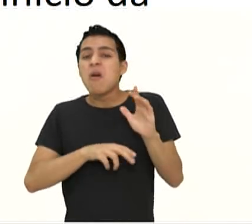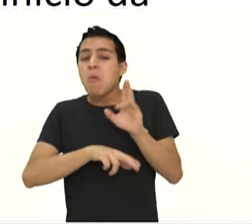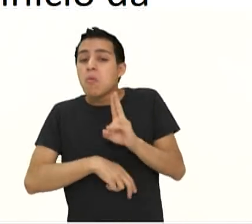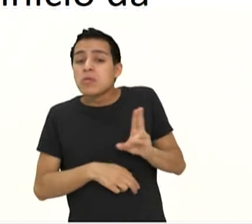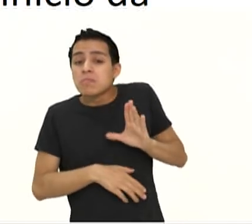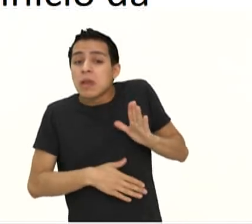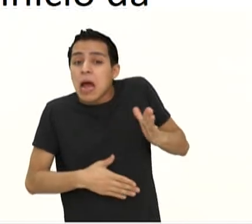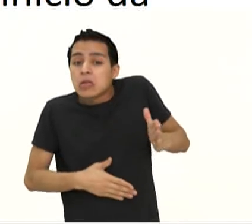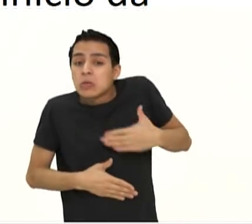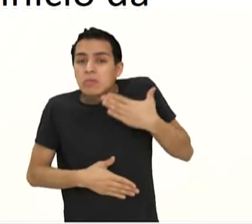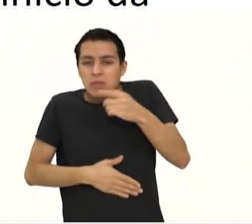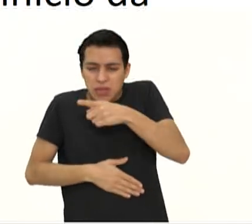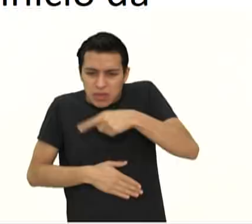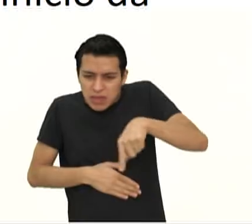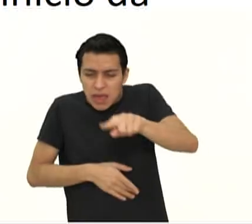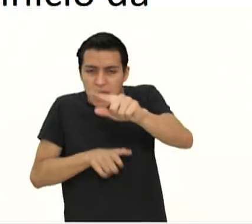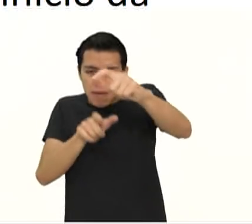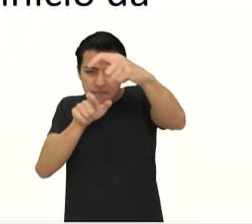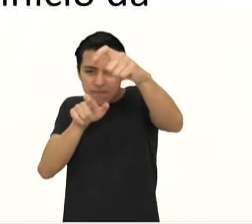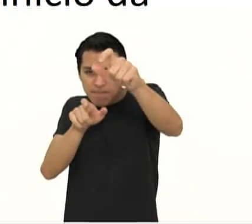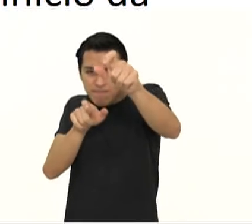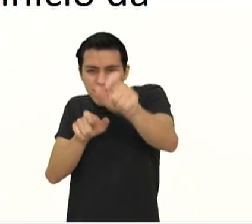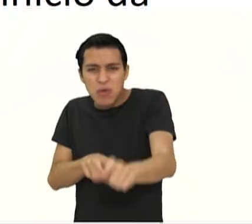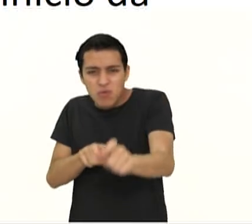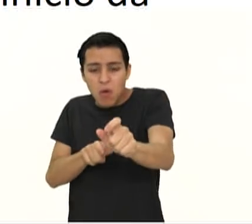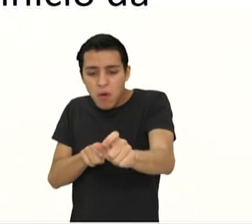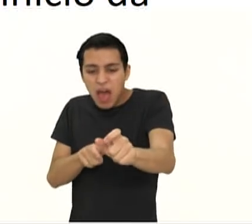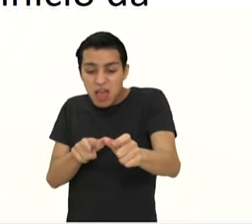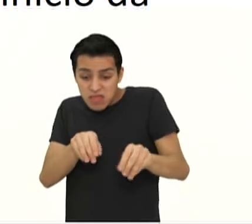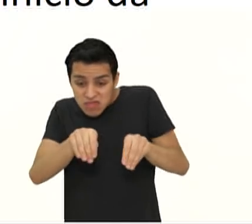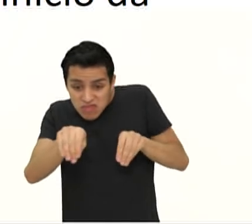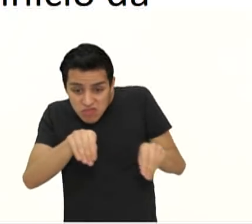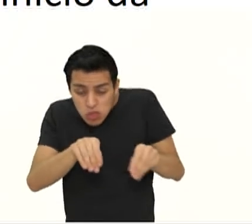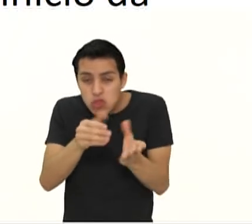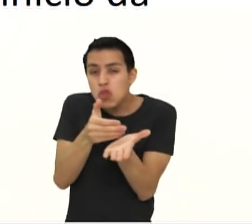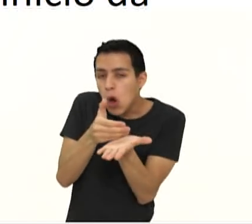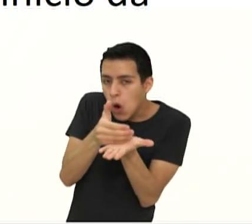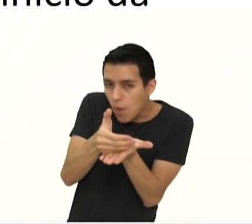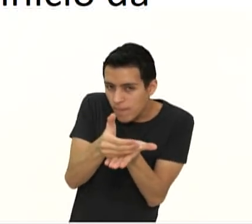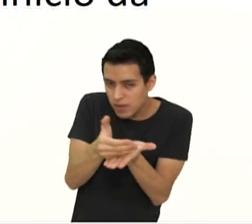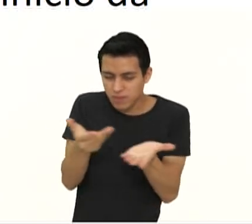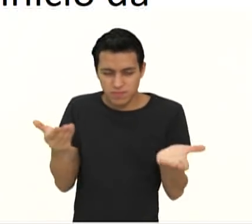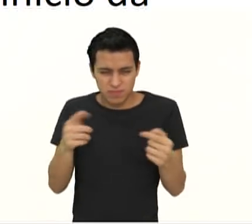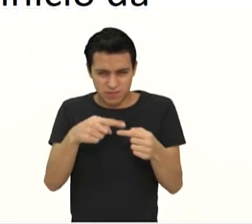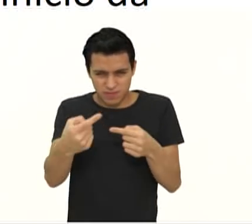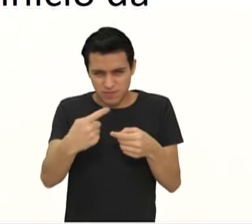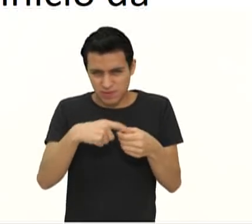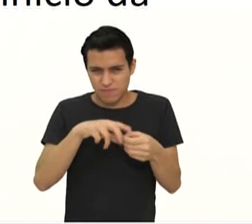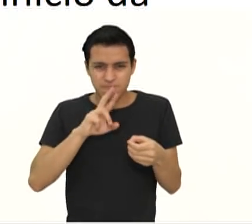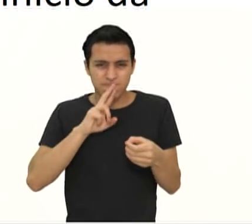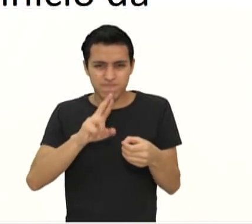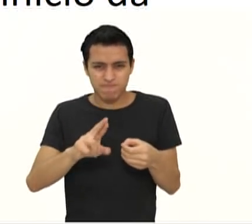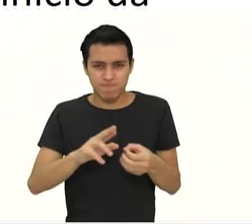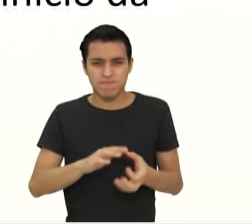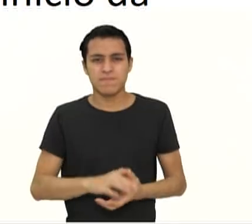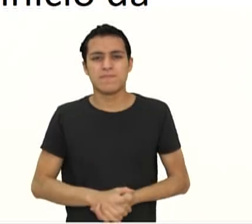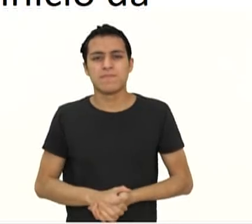adversário no início da partida? Conversamos bastante sobre isso e eu falei bastante sobre isso, hein? A gente já volta com a resposta para vocês aí.